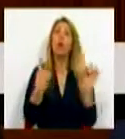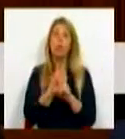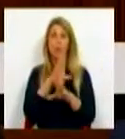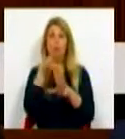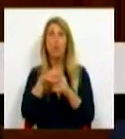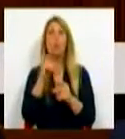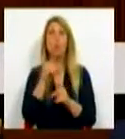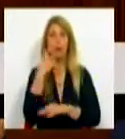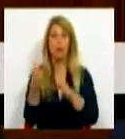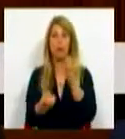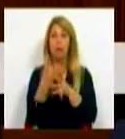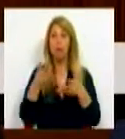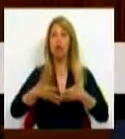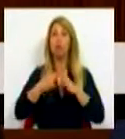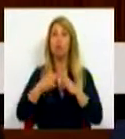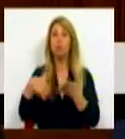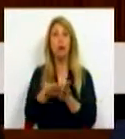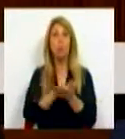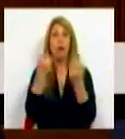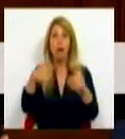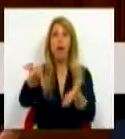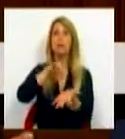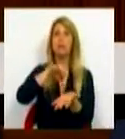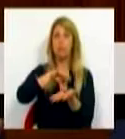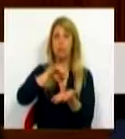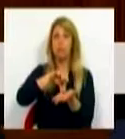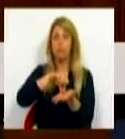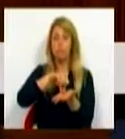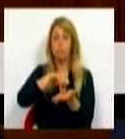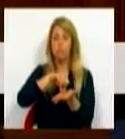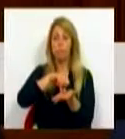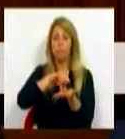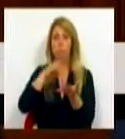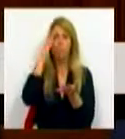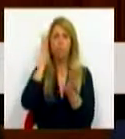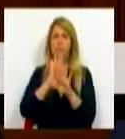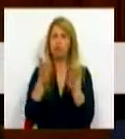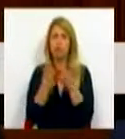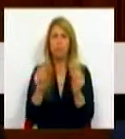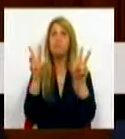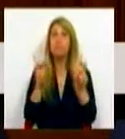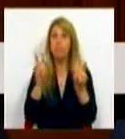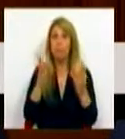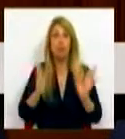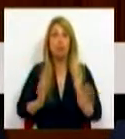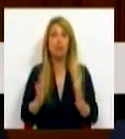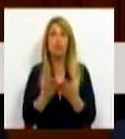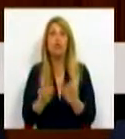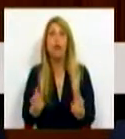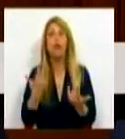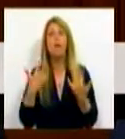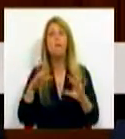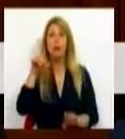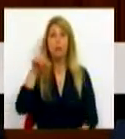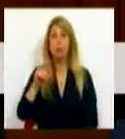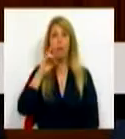as infraestruturas para, de facto, ter essa centralização, e penso que nessa altura já estaria ultrapassado esse tema, mas também melhorar a